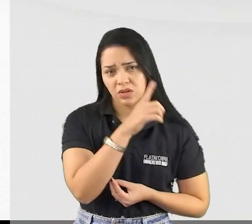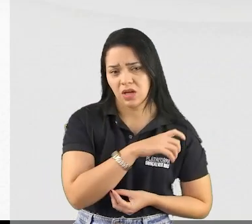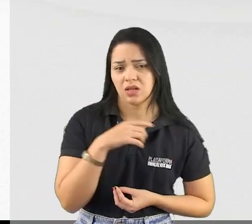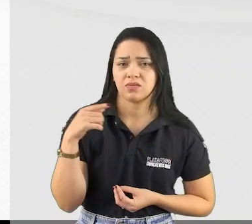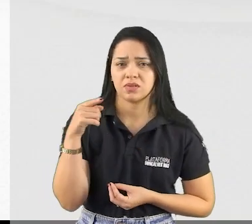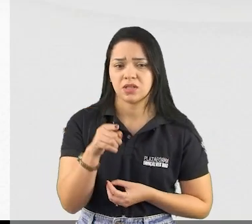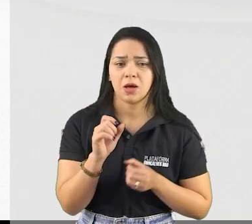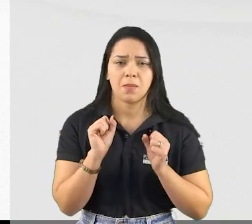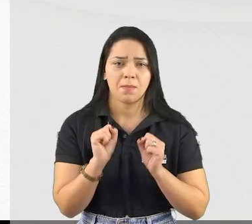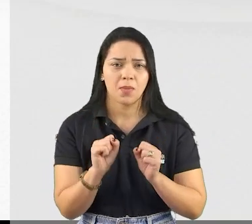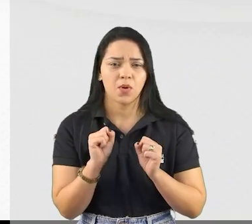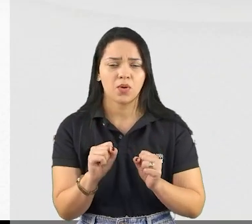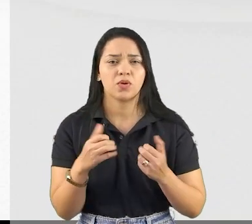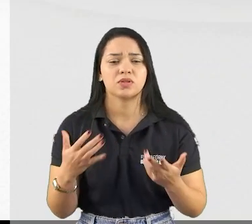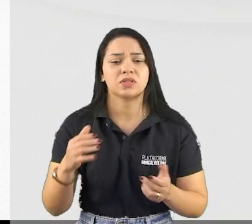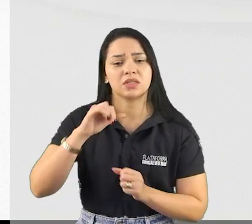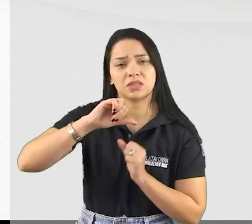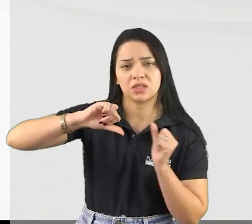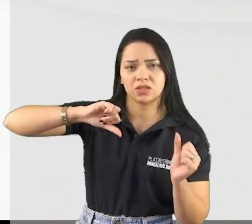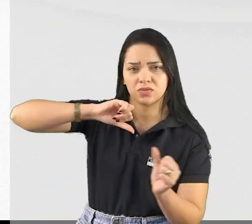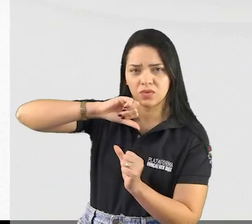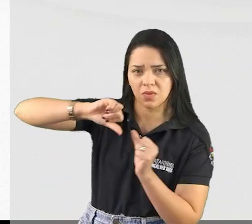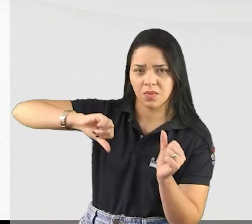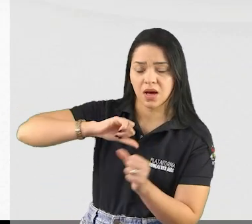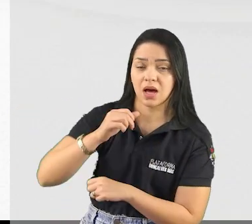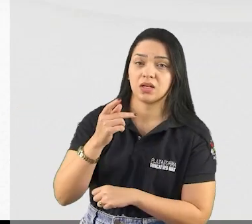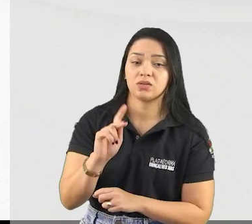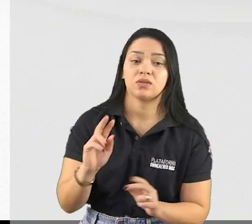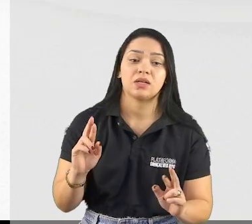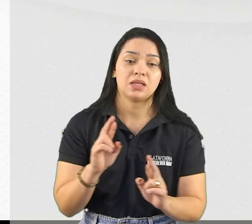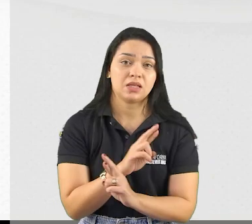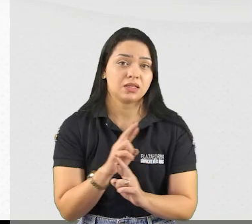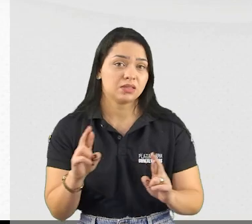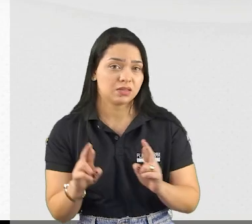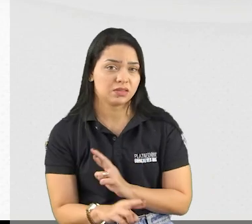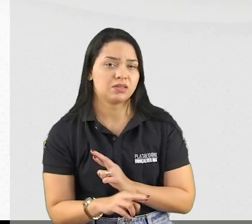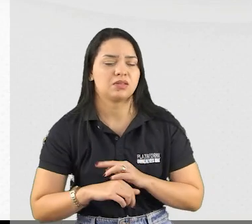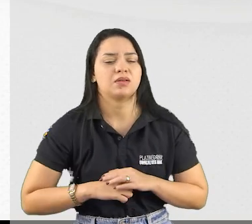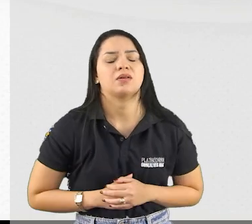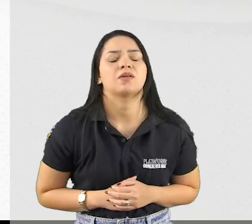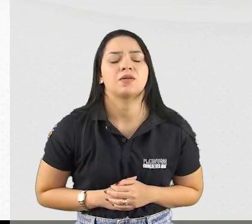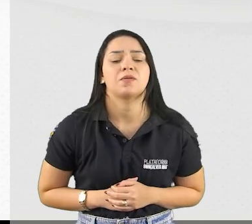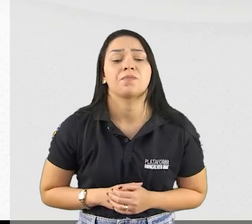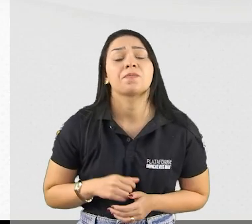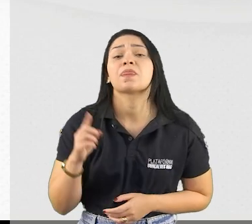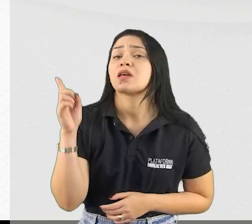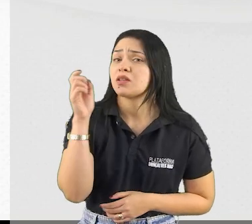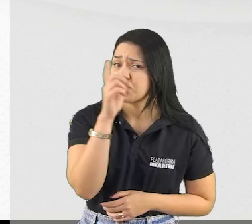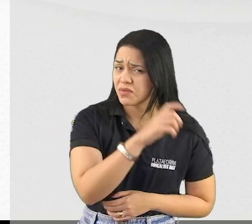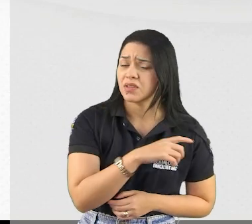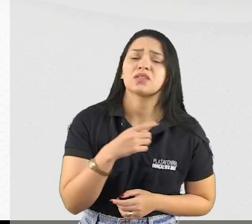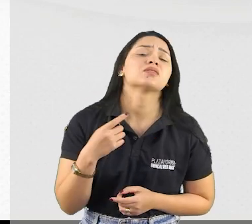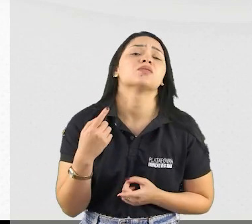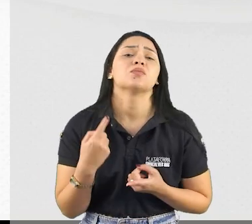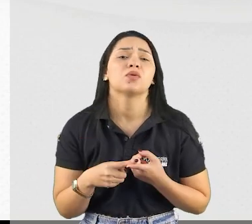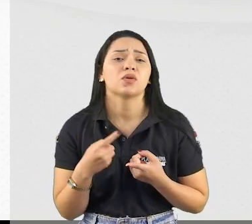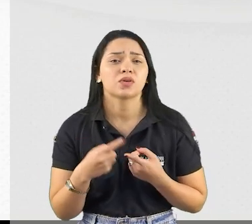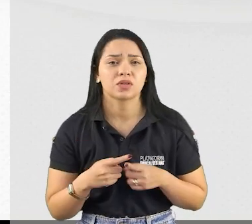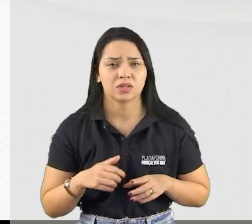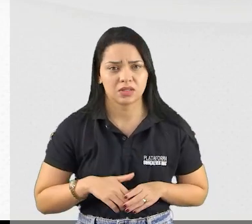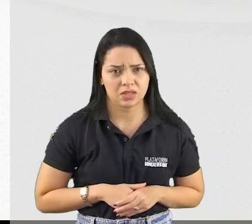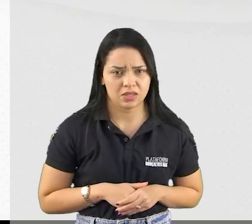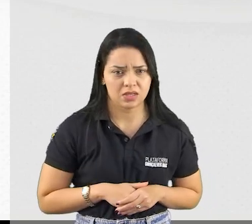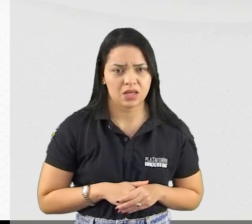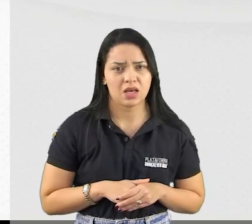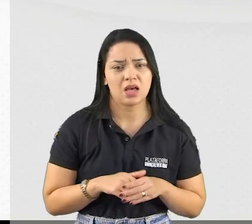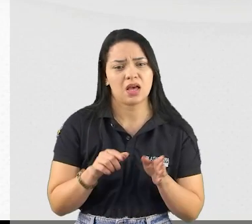você possa transformar a sua relação com essa prova. Ainda vai ser difícil, porque assim, é um